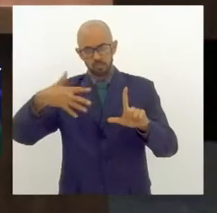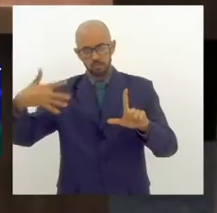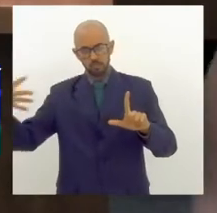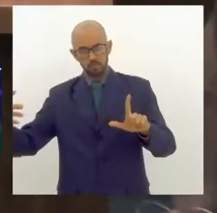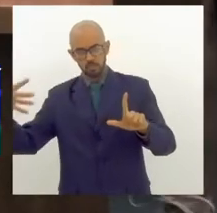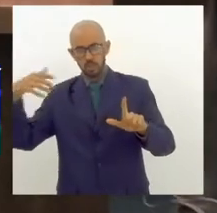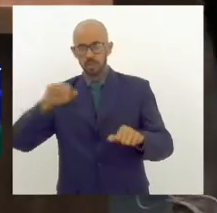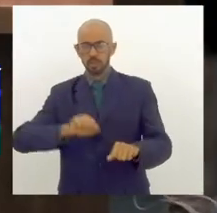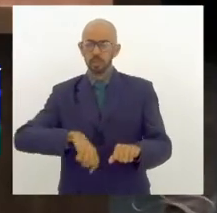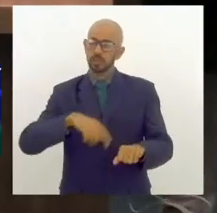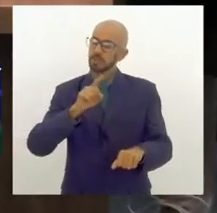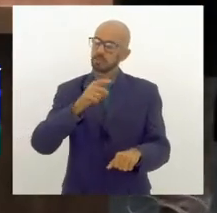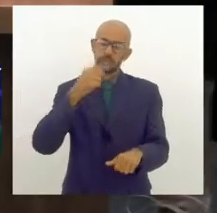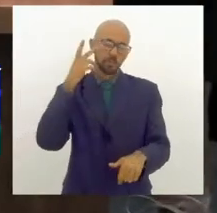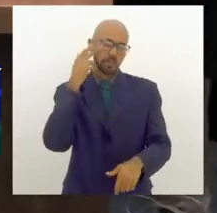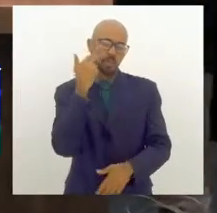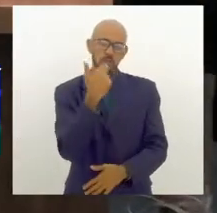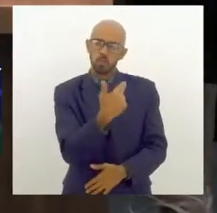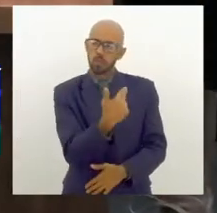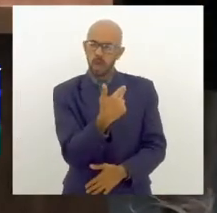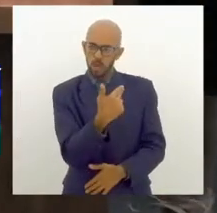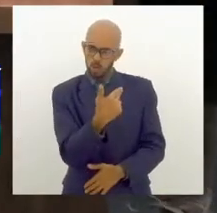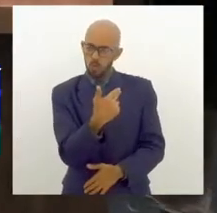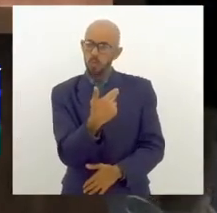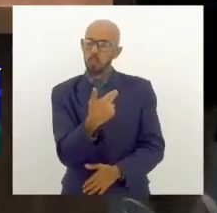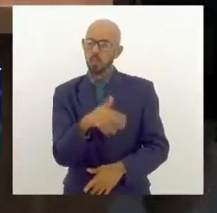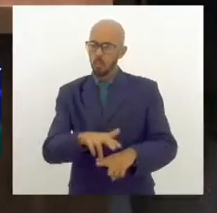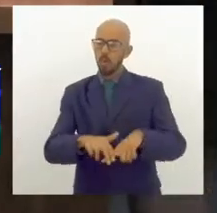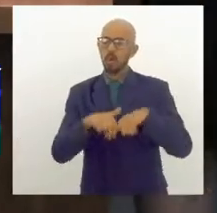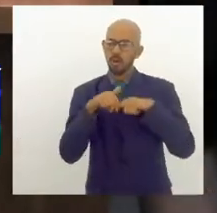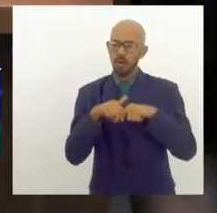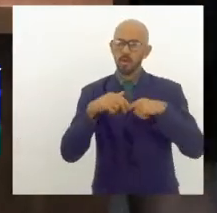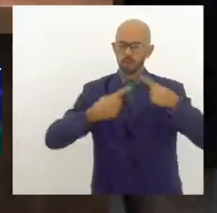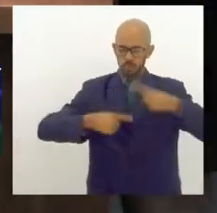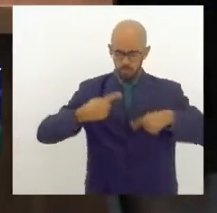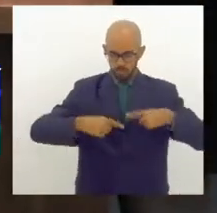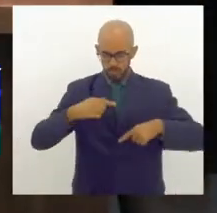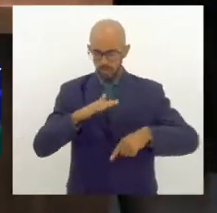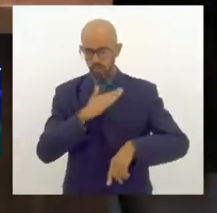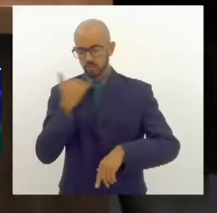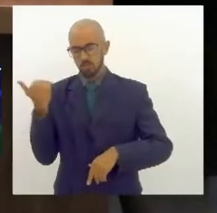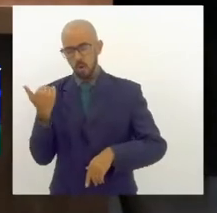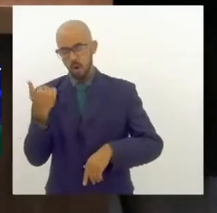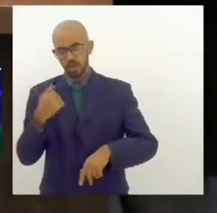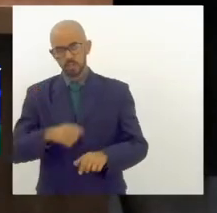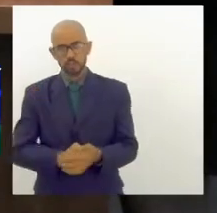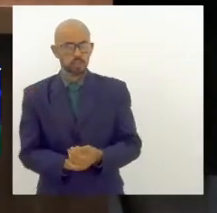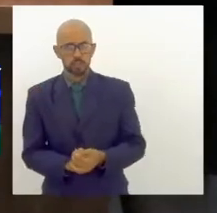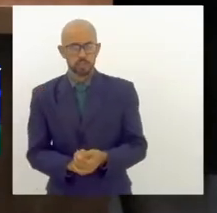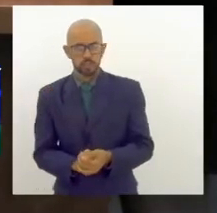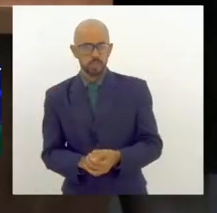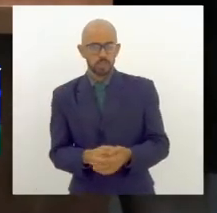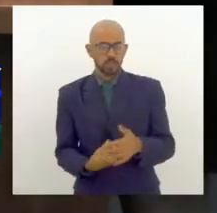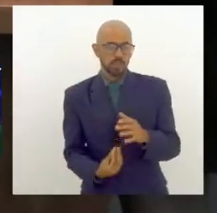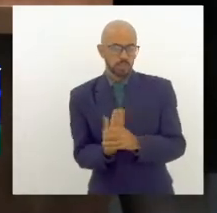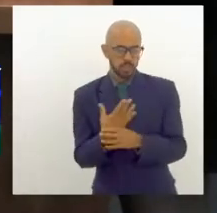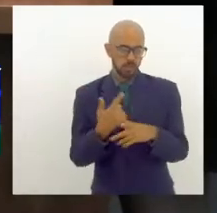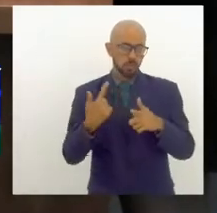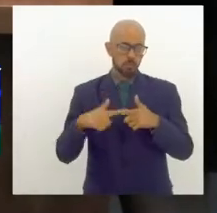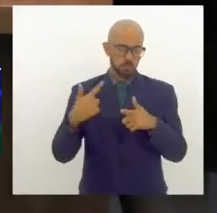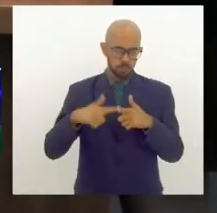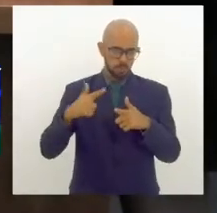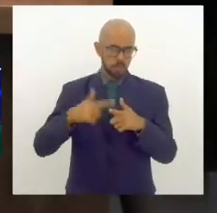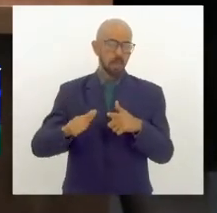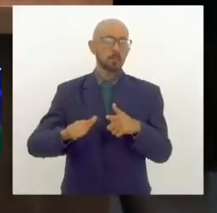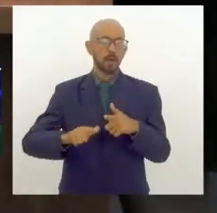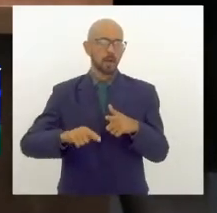é naturalizada, senhora presidente, a partir de uma política de morte que inviabiliza a vida dessas mulheres. Então, eu quero aqui,